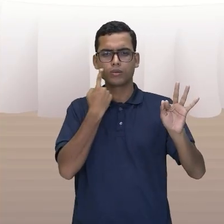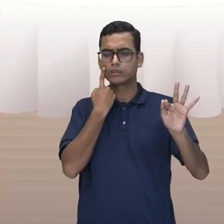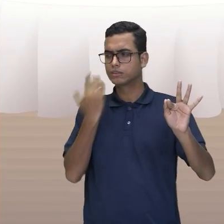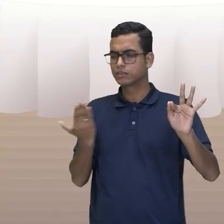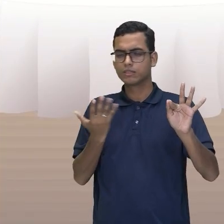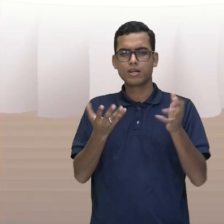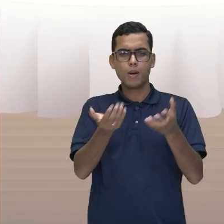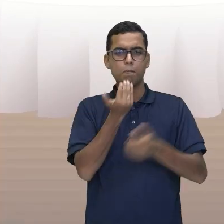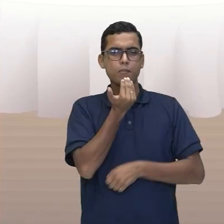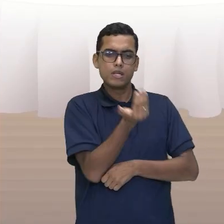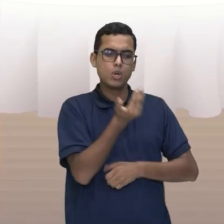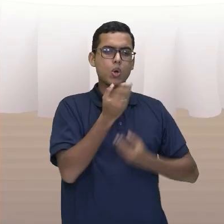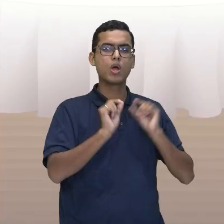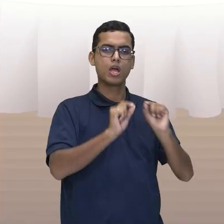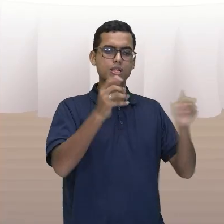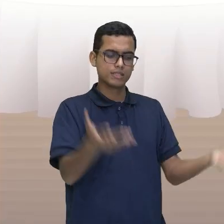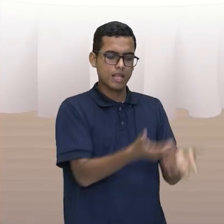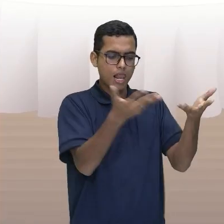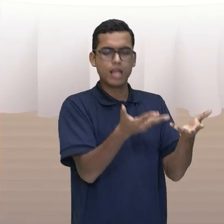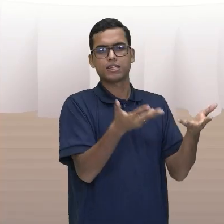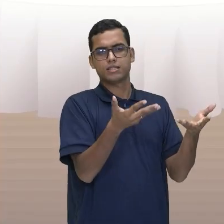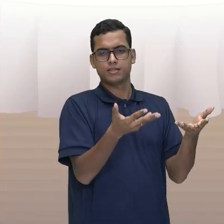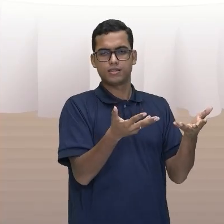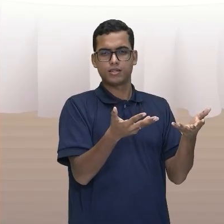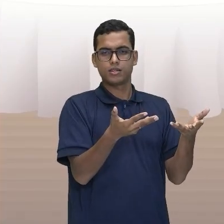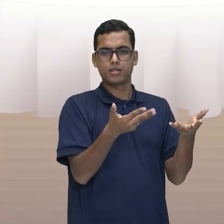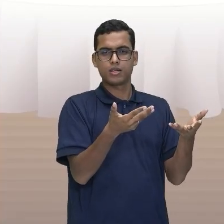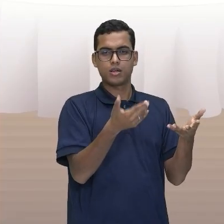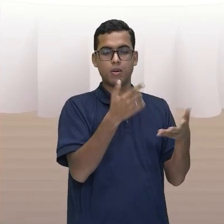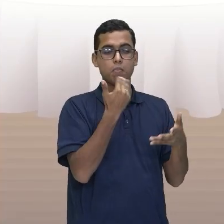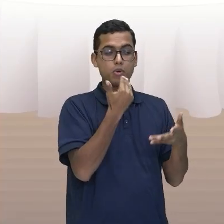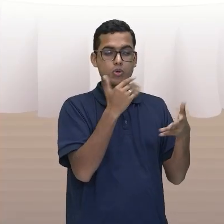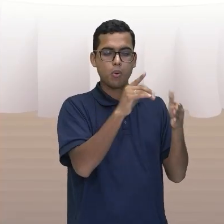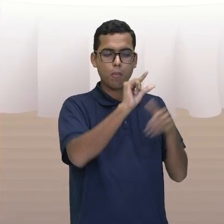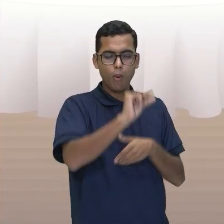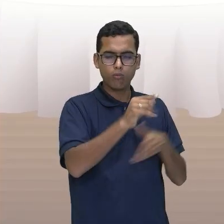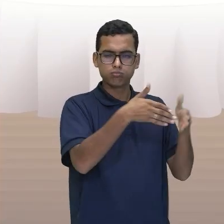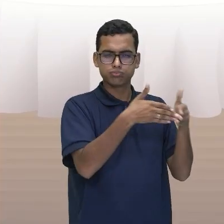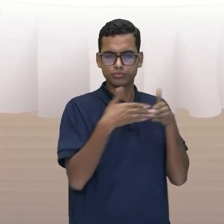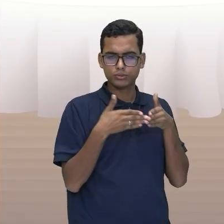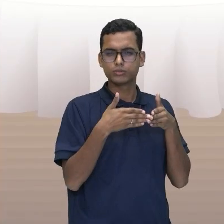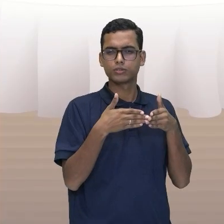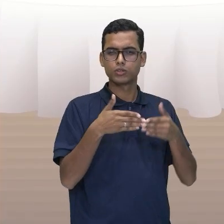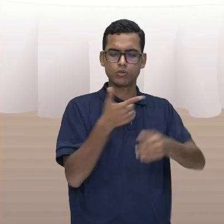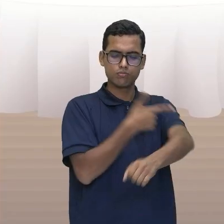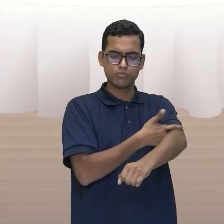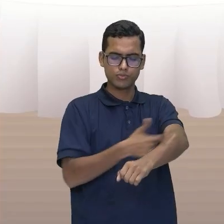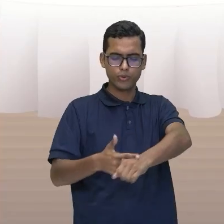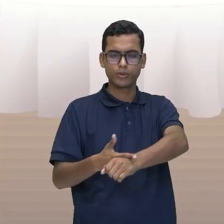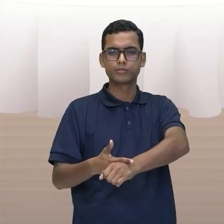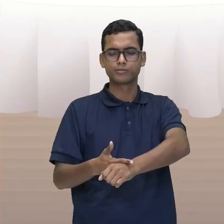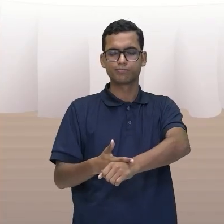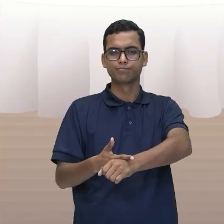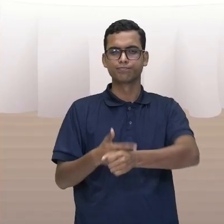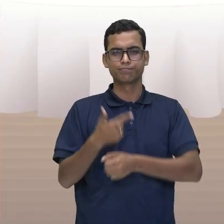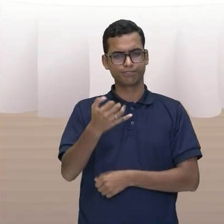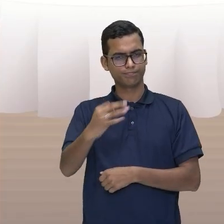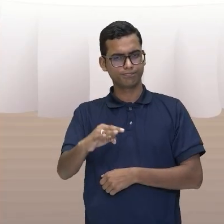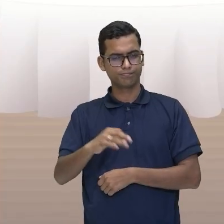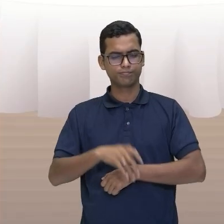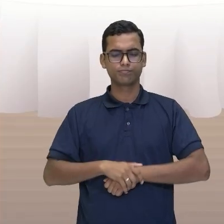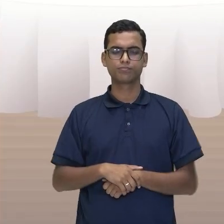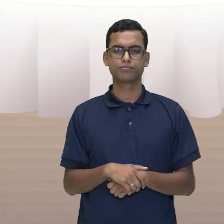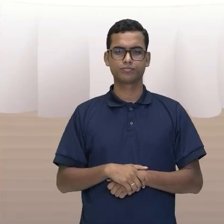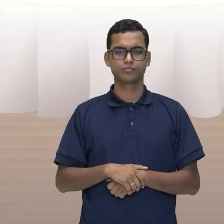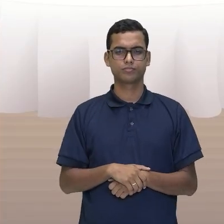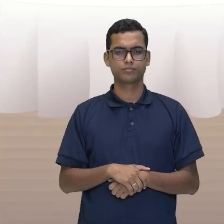salada, ou quero salada. Ela foi mais educada dessa vez. Can I have some salad, please? Eu posso fazer o pedido